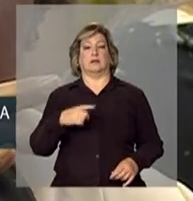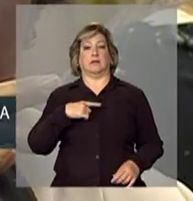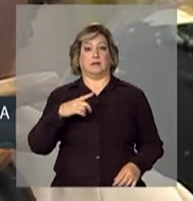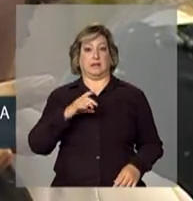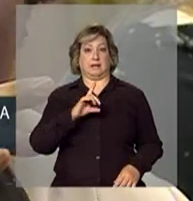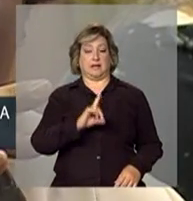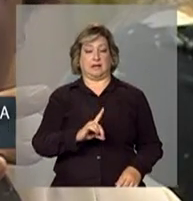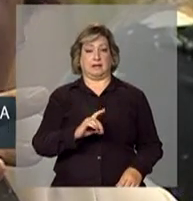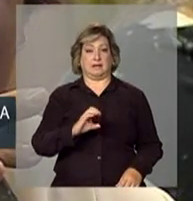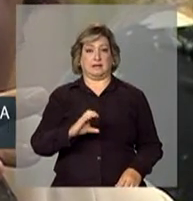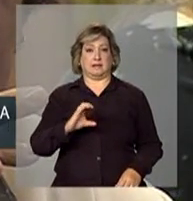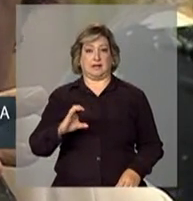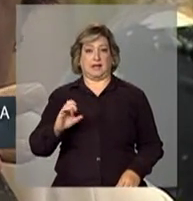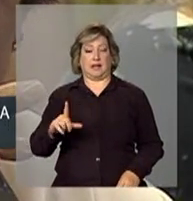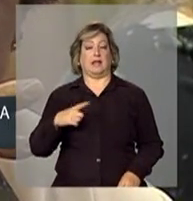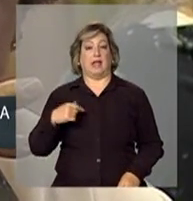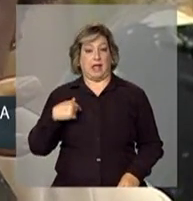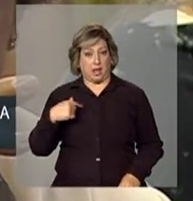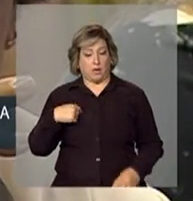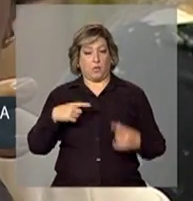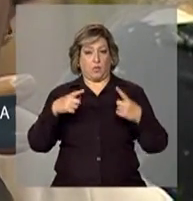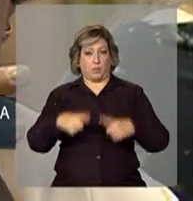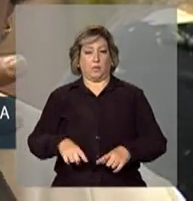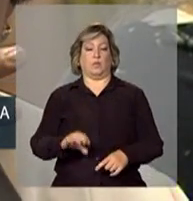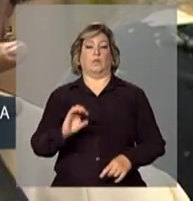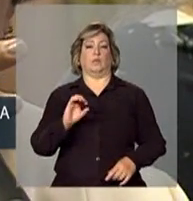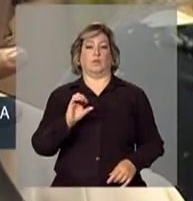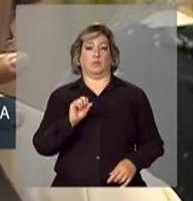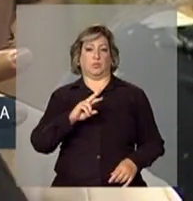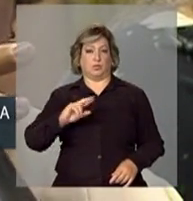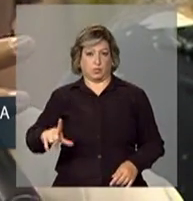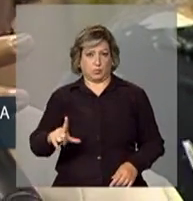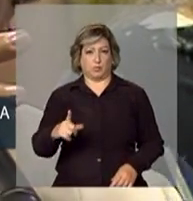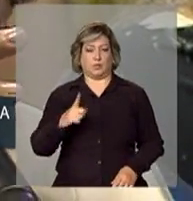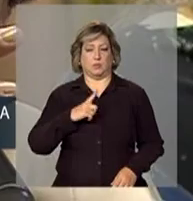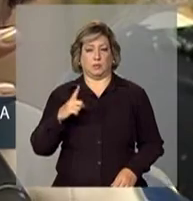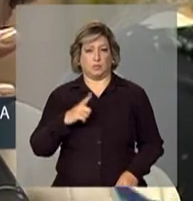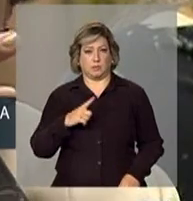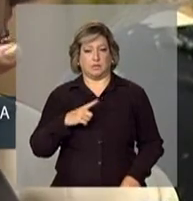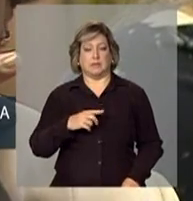BCCL, que eu sou de Santa Maria, Rio Grande do Sul. E